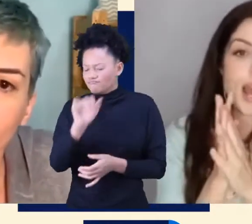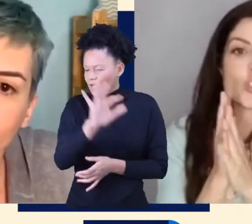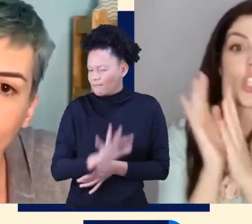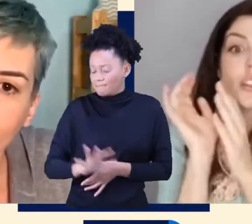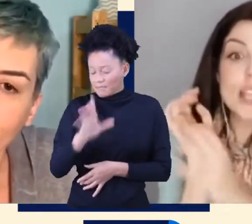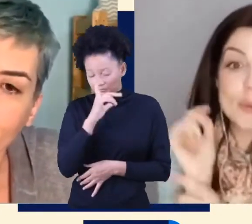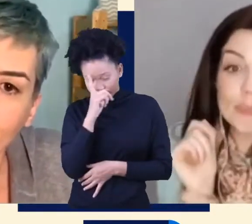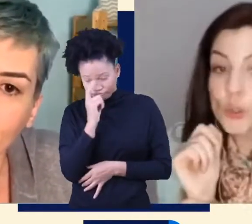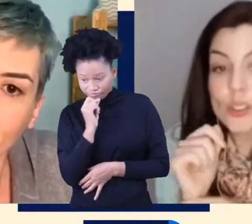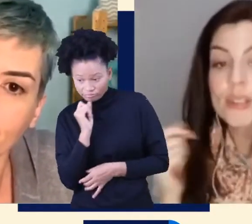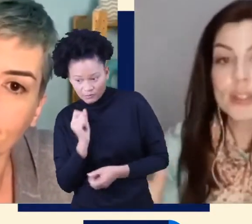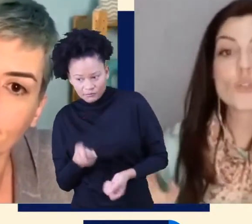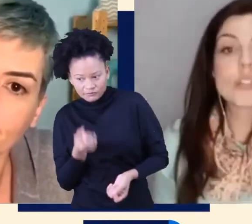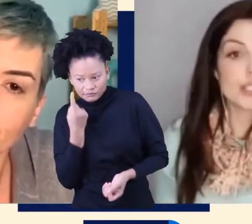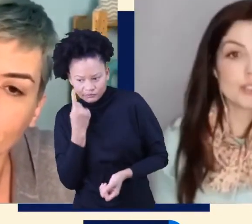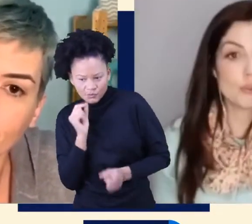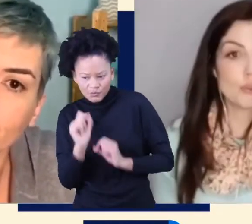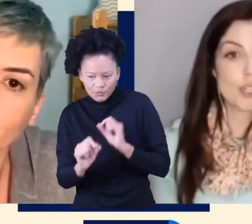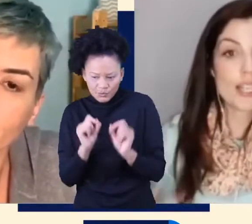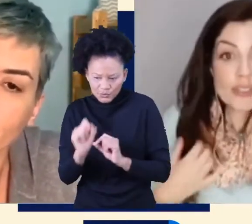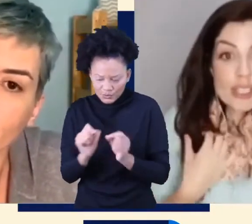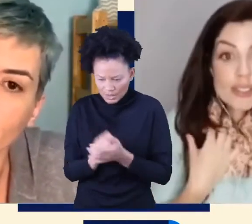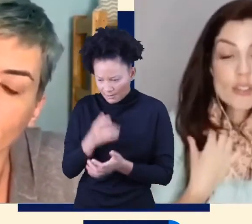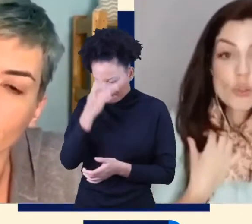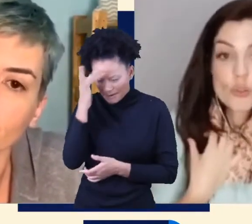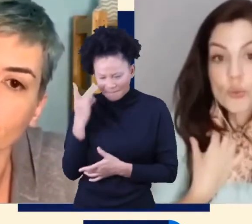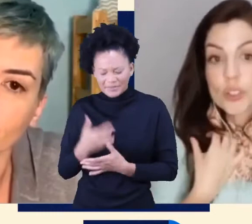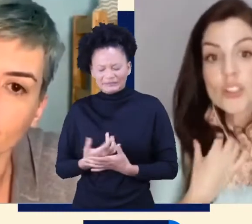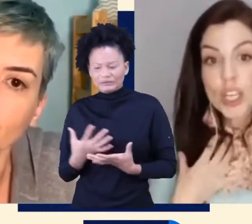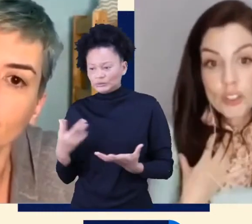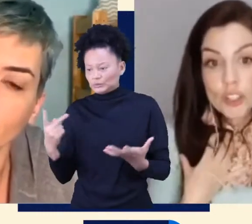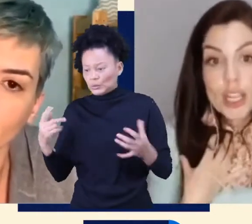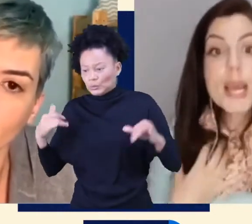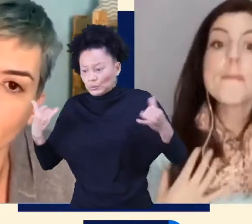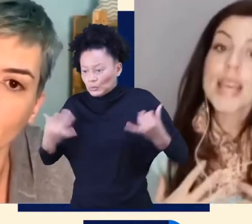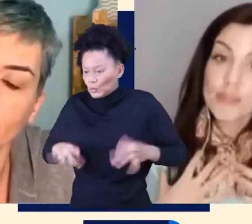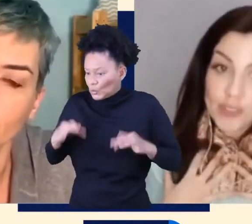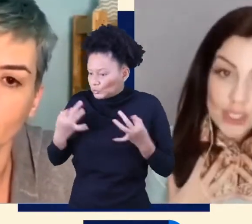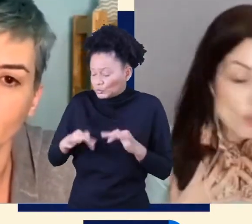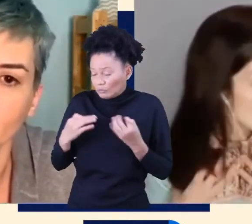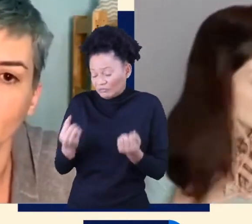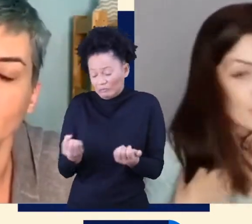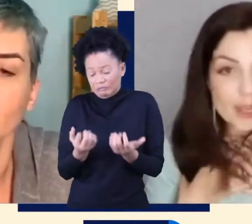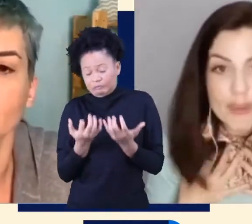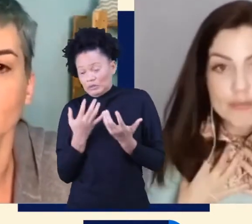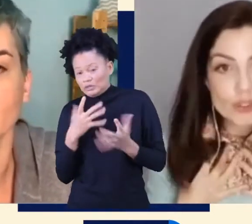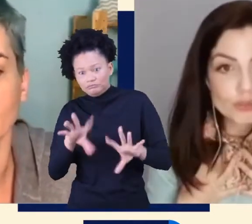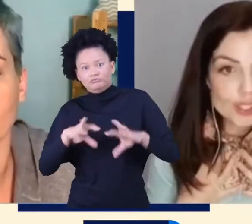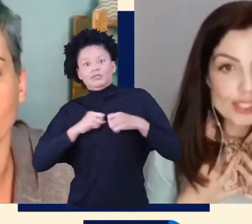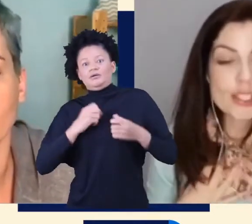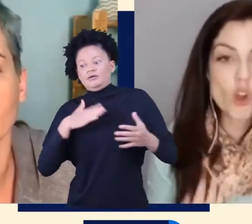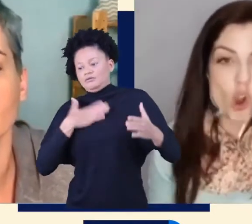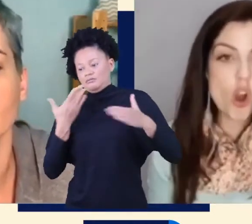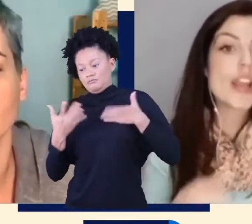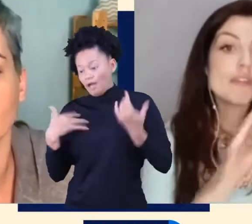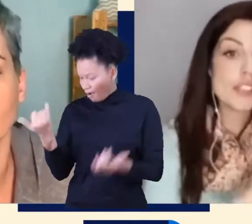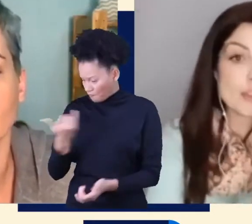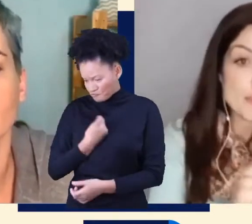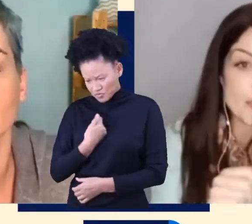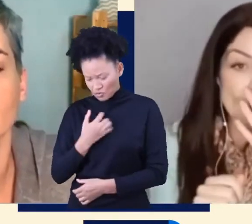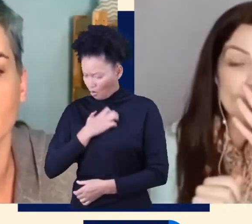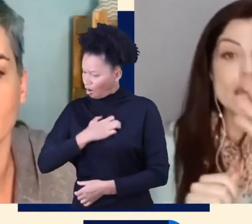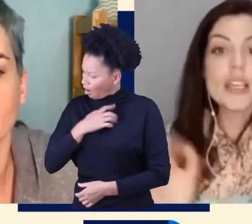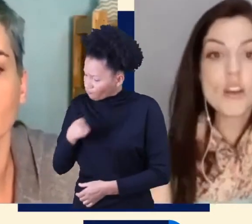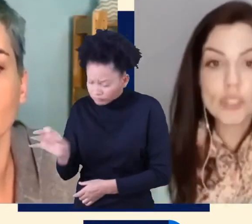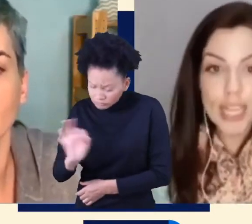com uma imagem que tem uma pessoa se machucando, às vezes isso assusta a gente, me avisa, eu não vou ficar brava com você, você corre, avisa